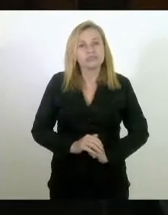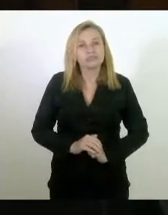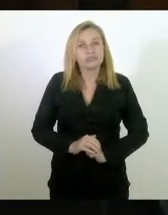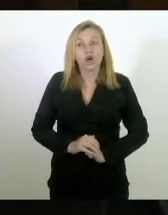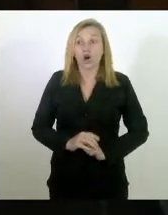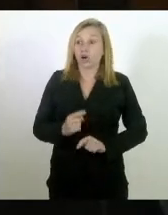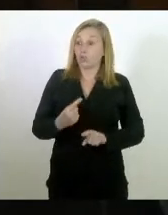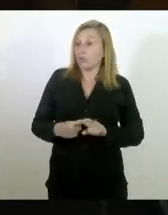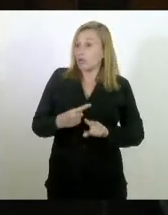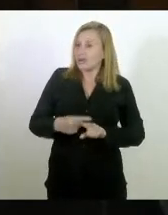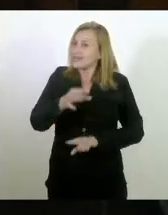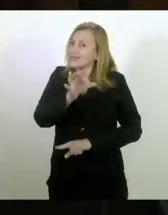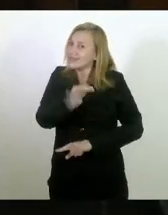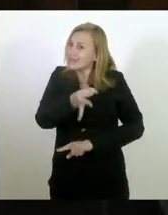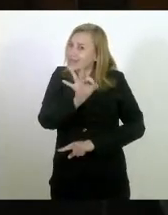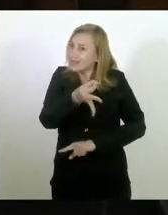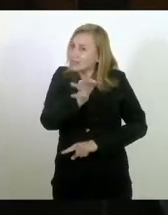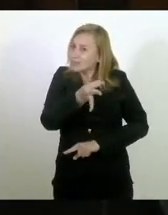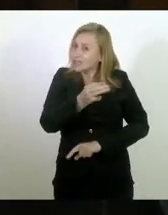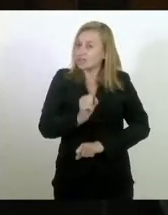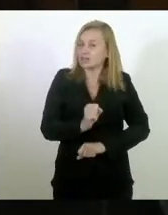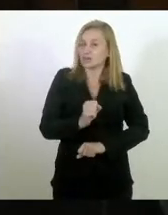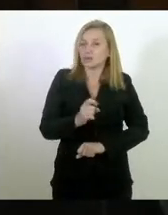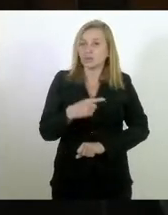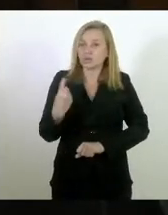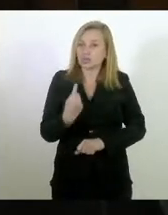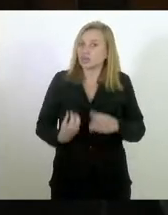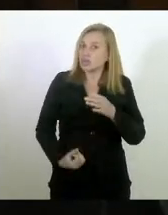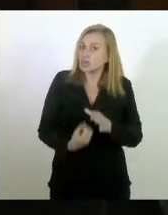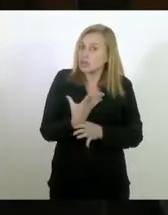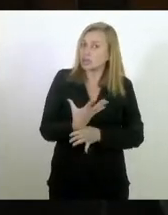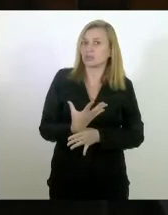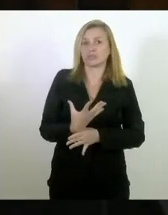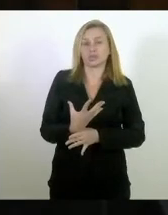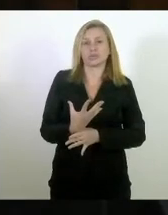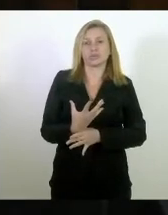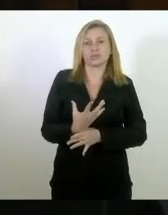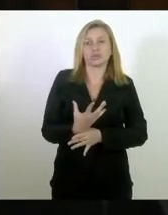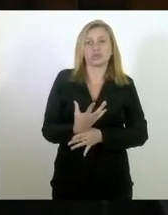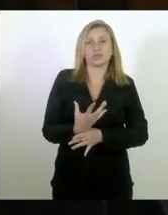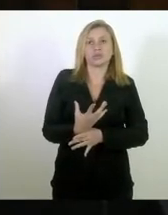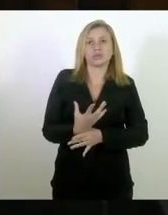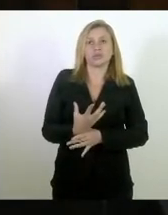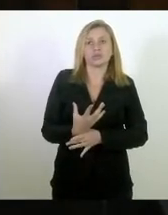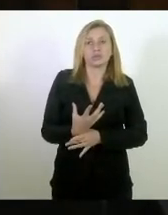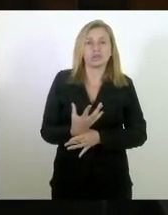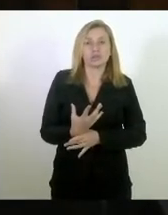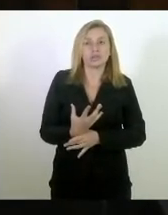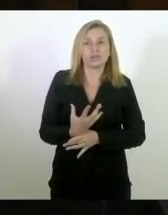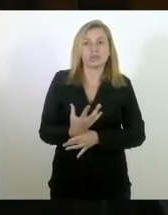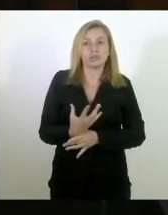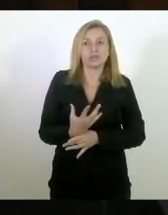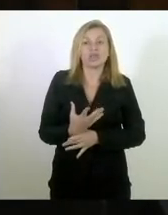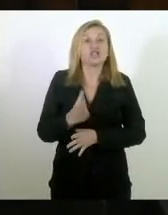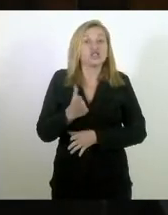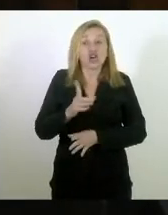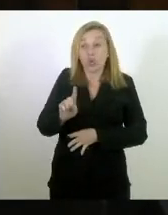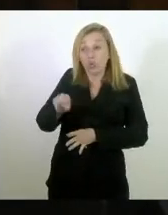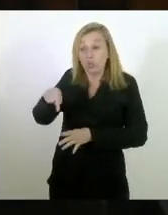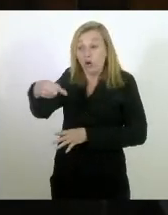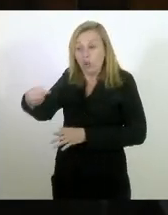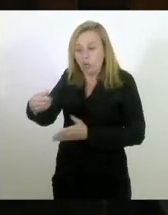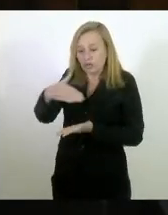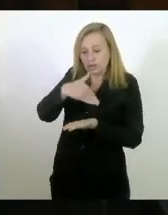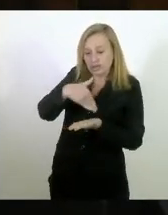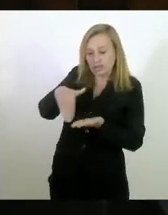e o que é exatamente quando o fizemos o fizemos o que teve já uma outra